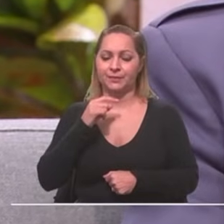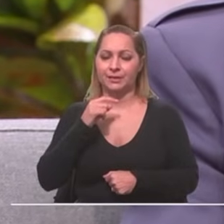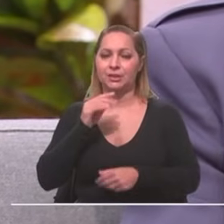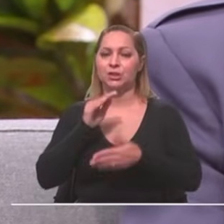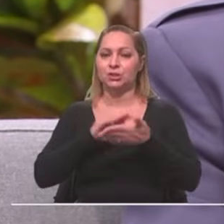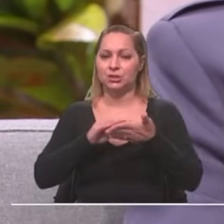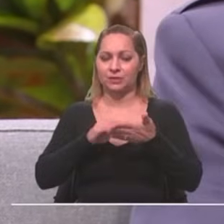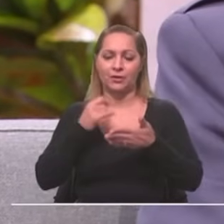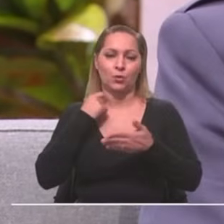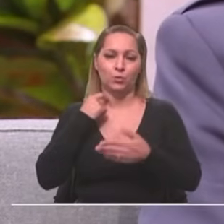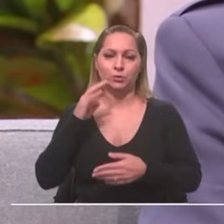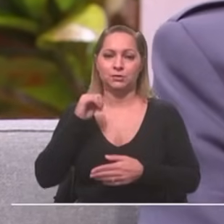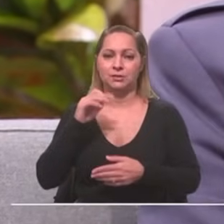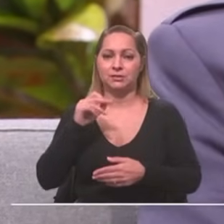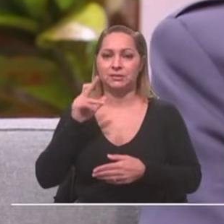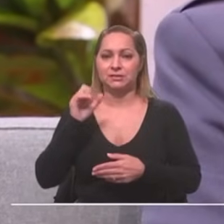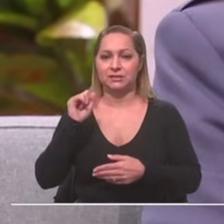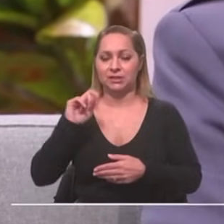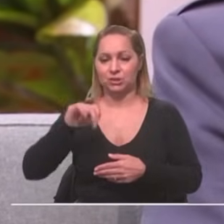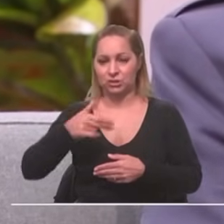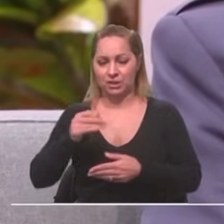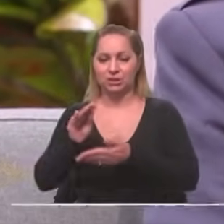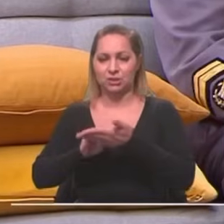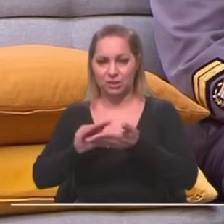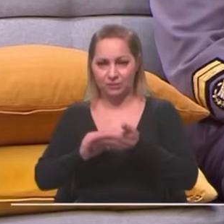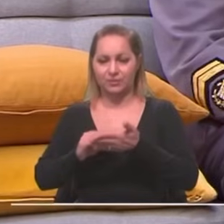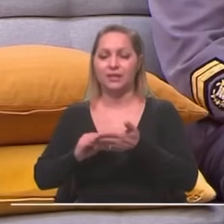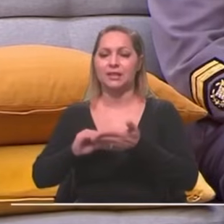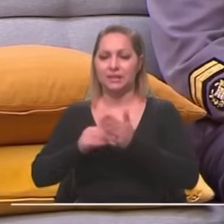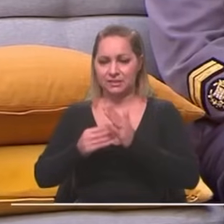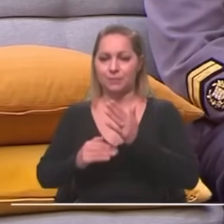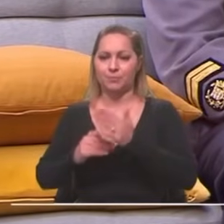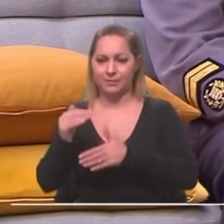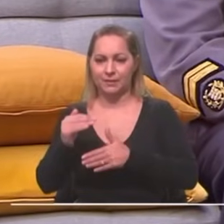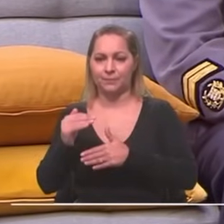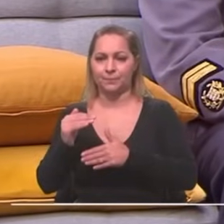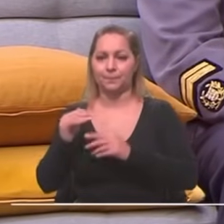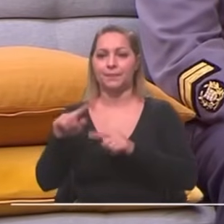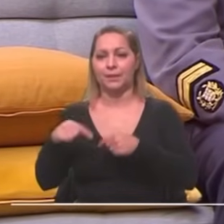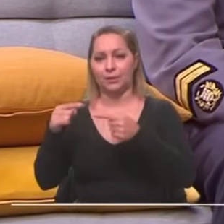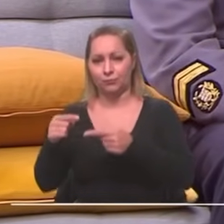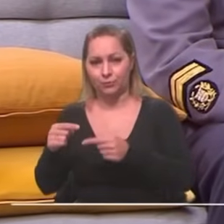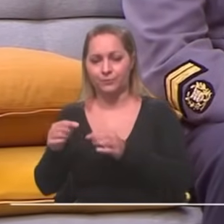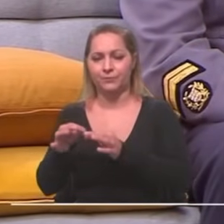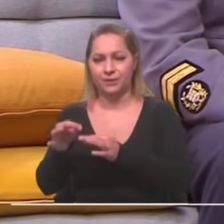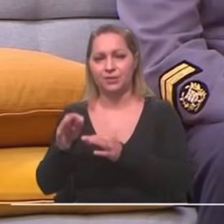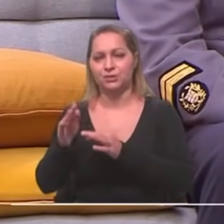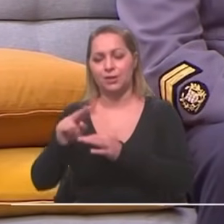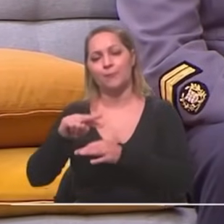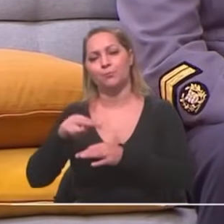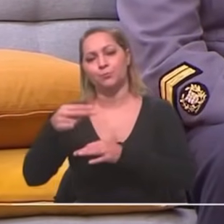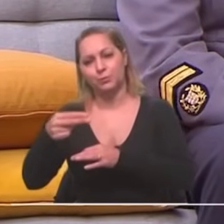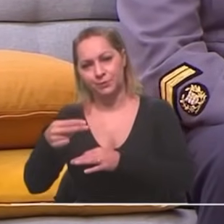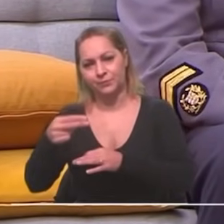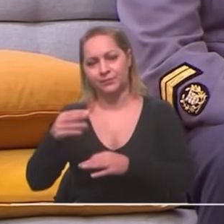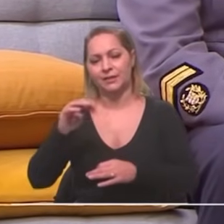inscrever-me para o curso de sargentos. Inscrevi-me, fiquei apta nas provas e fui frequentar o curso de sargento. Portanto, aí já houve a transição